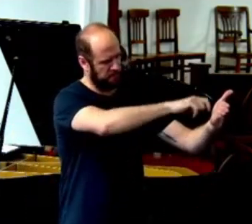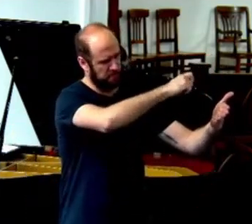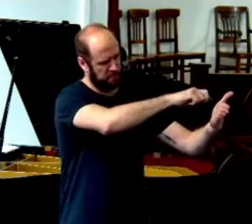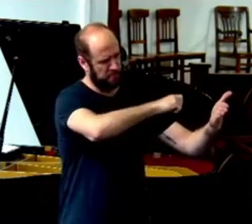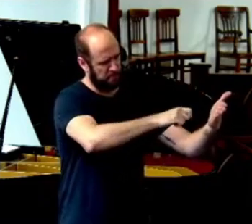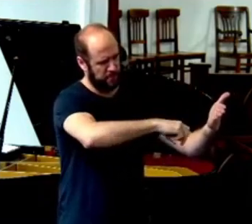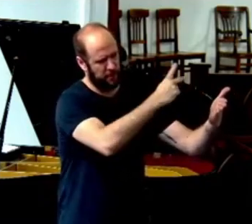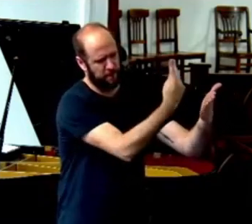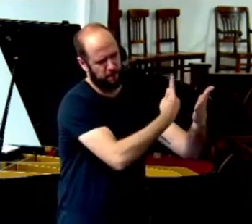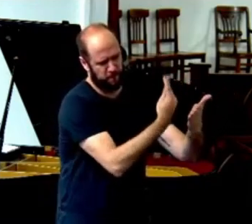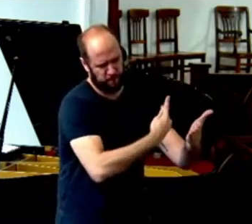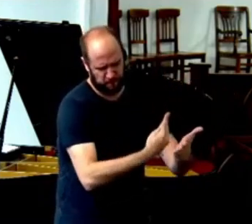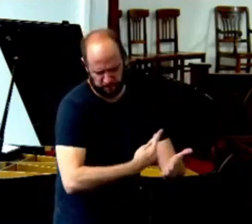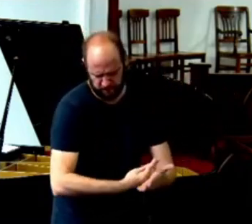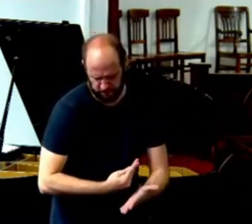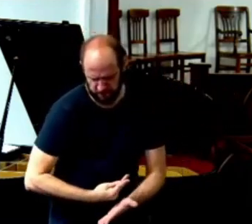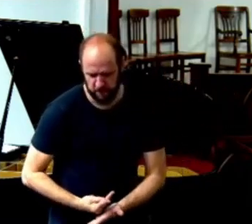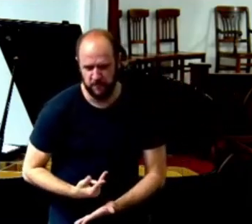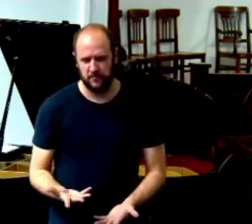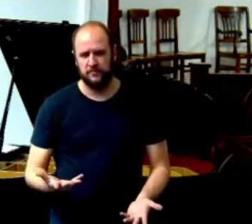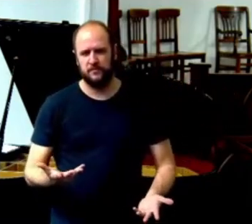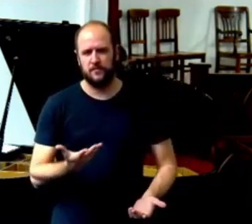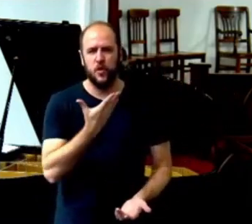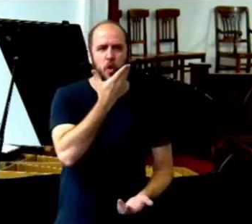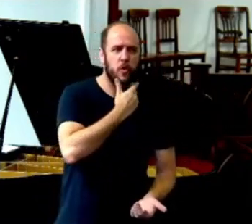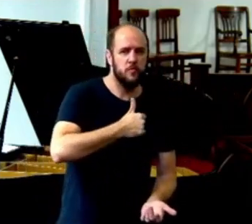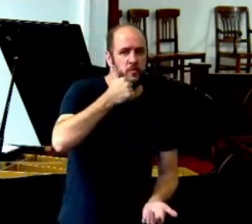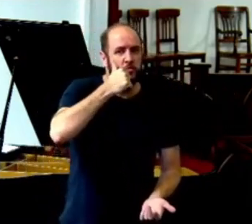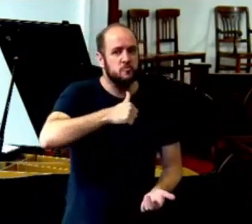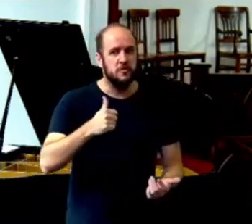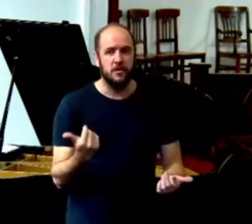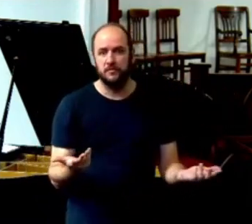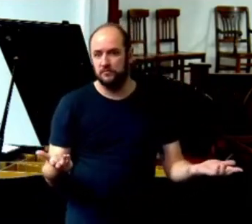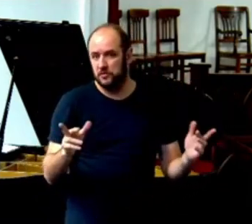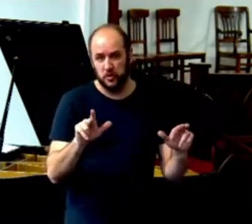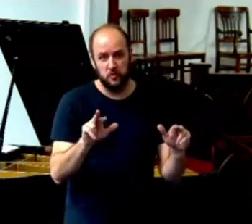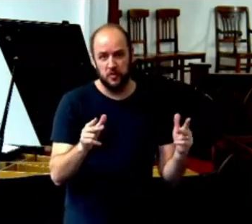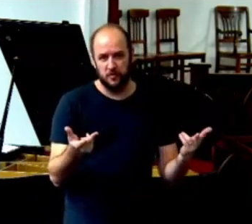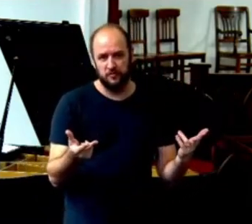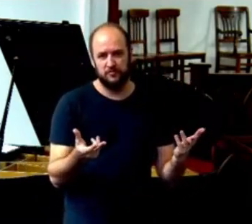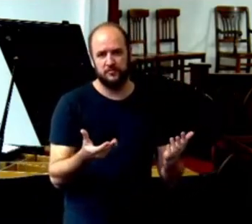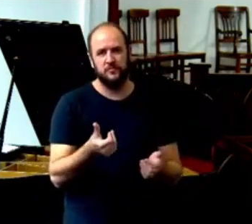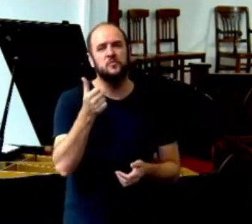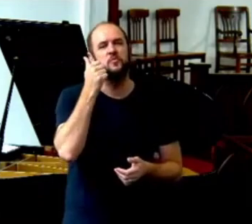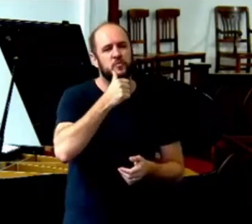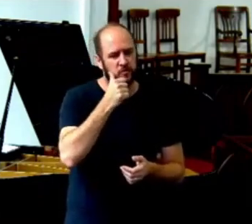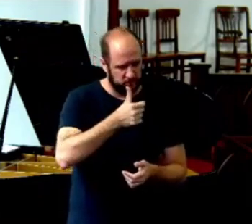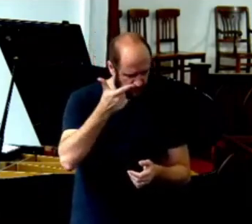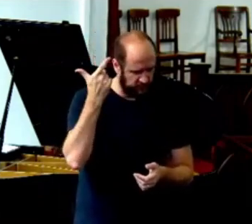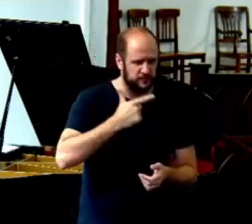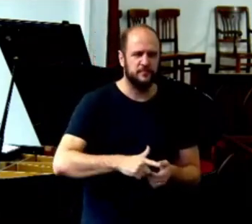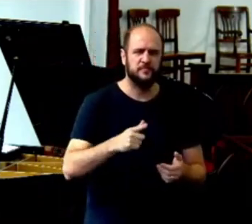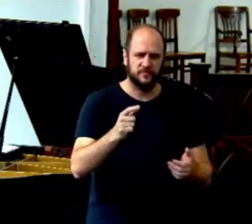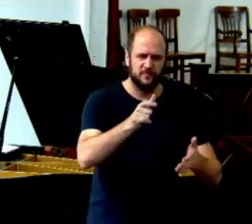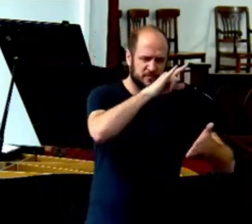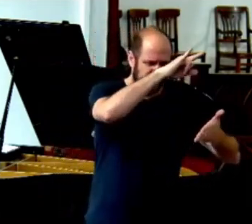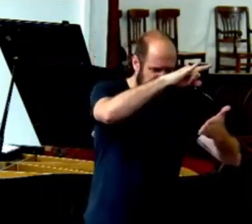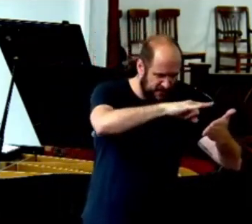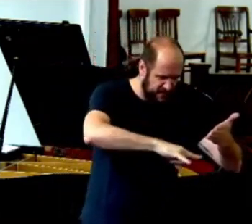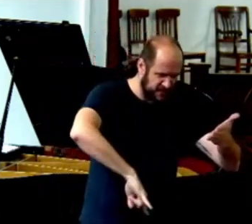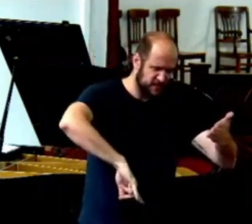Da mesma forma, esposas conhecem os seus maridos e são hábeis